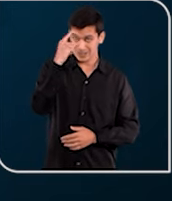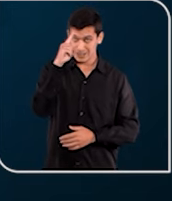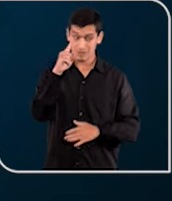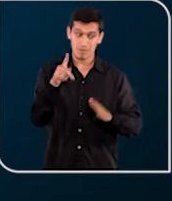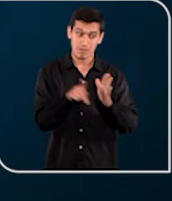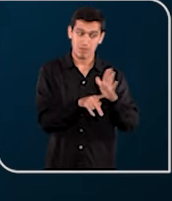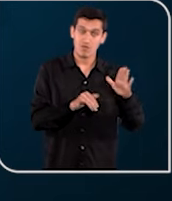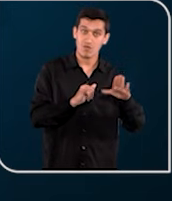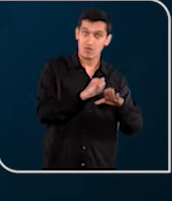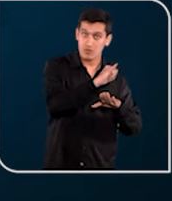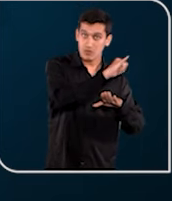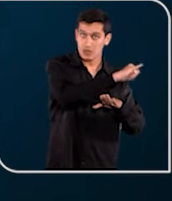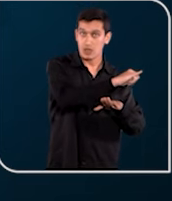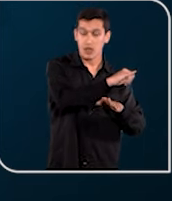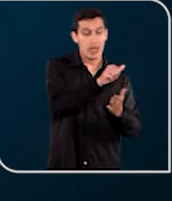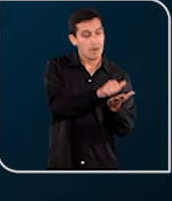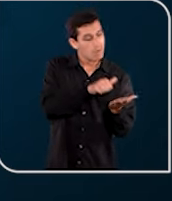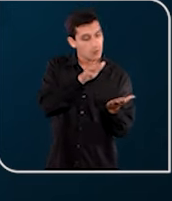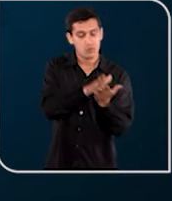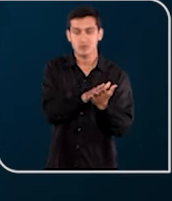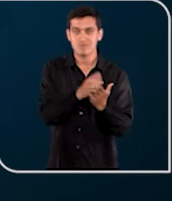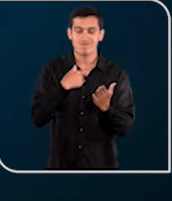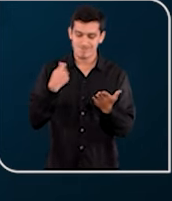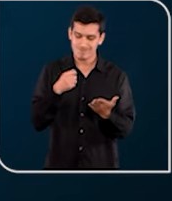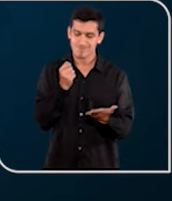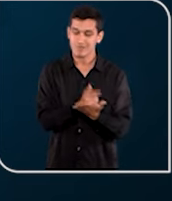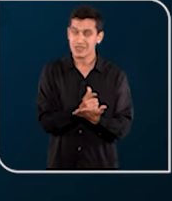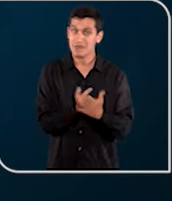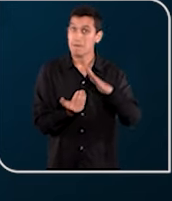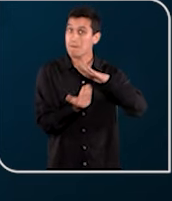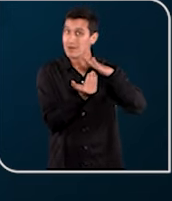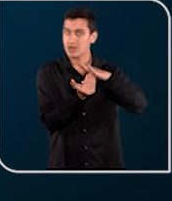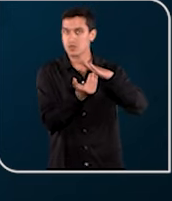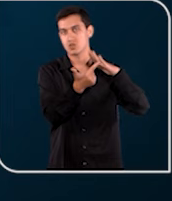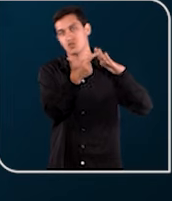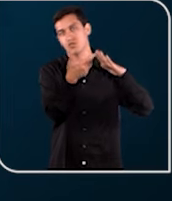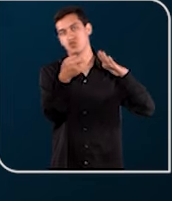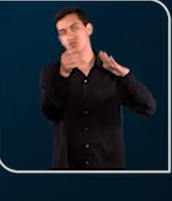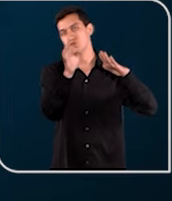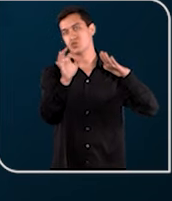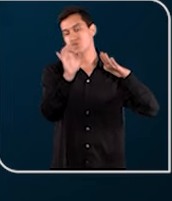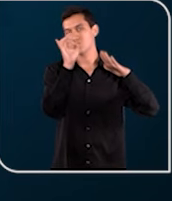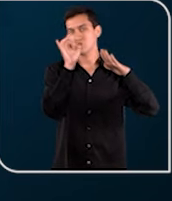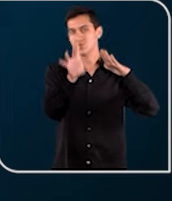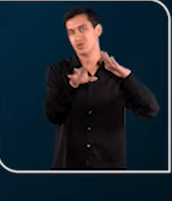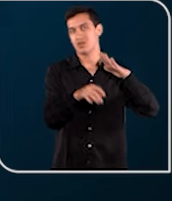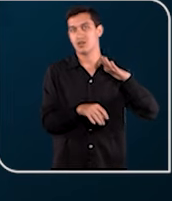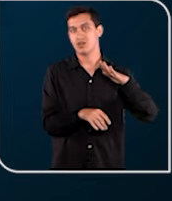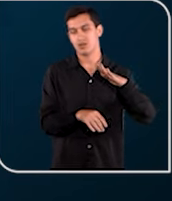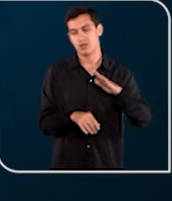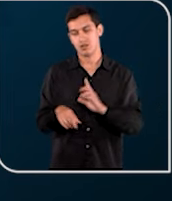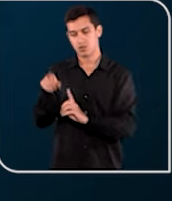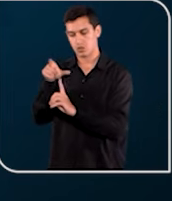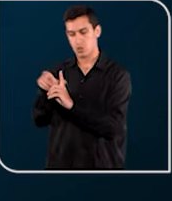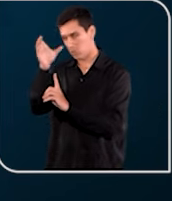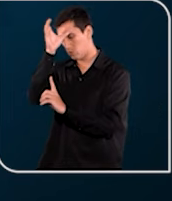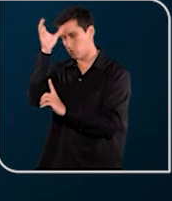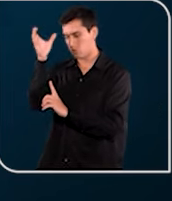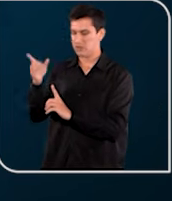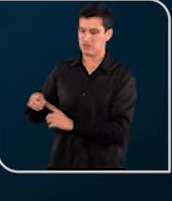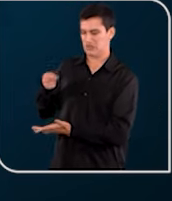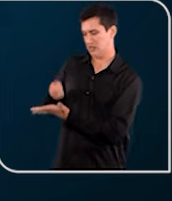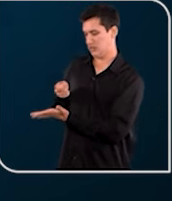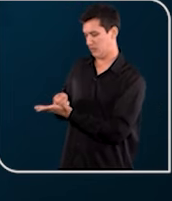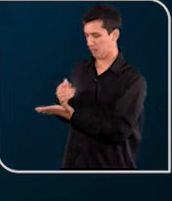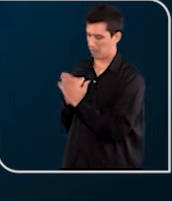multa máxima que pode de ser cobrada é de 20% do valor pago o consumidor não pode ser penalizado de forma